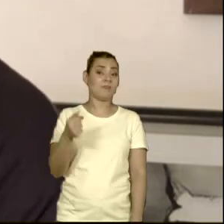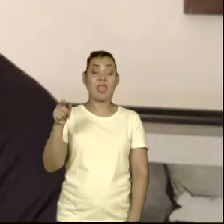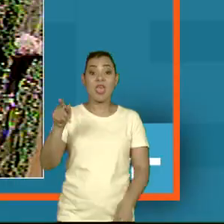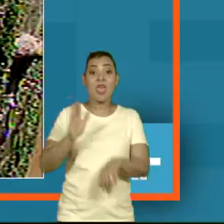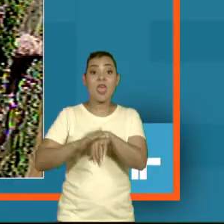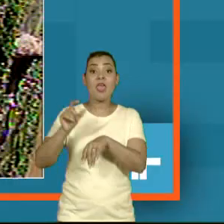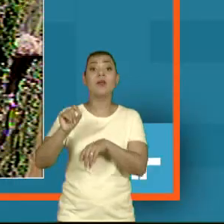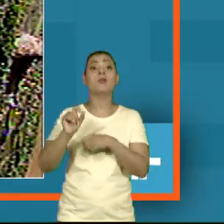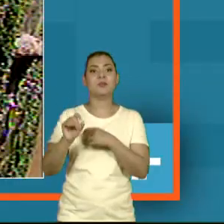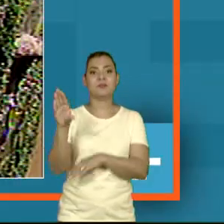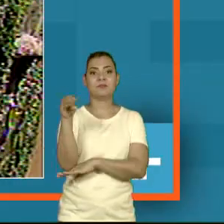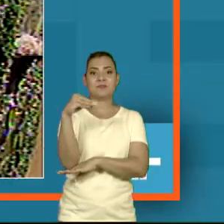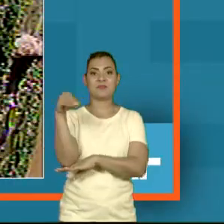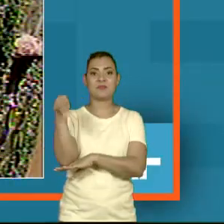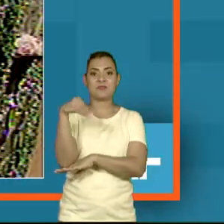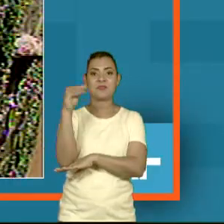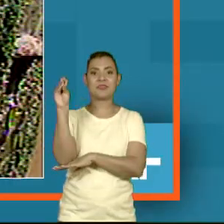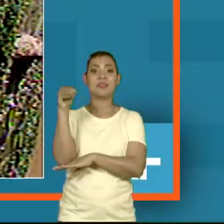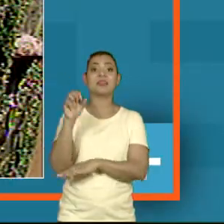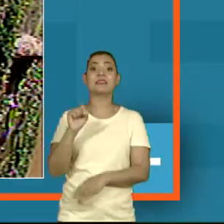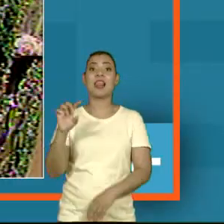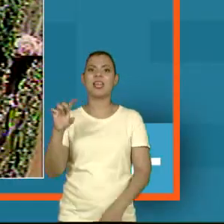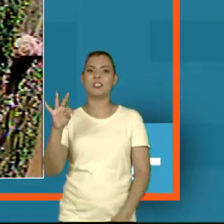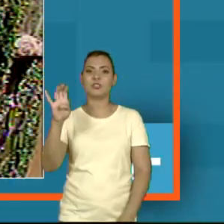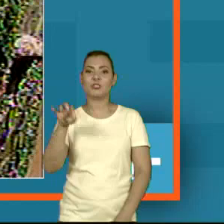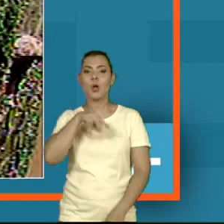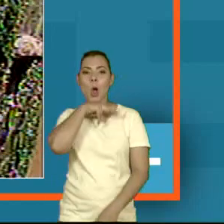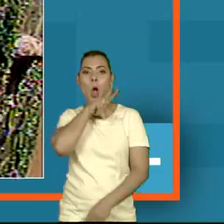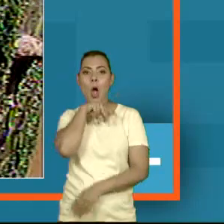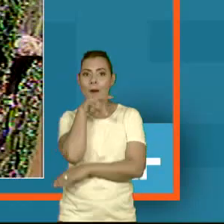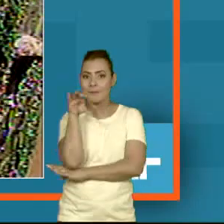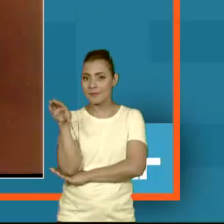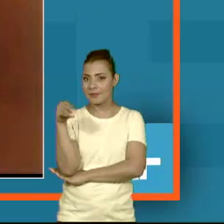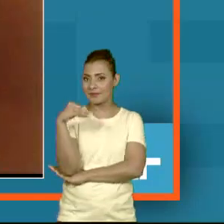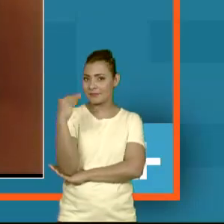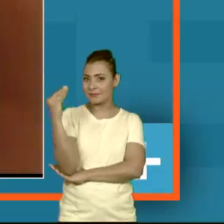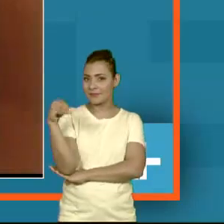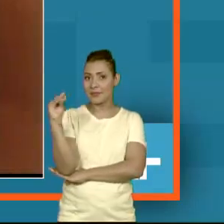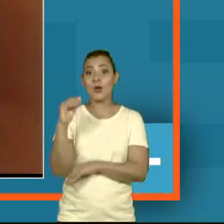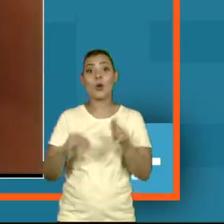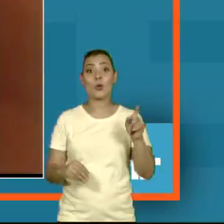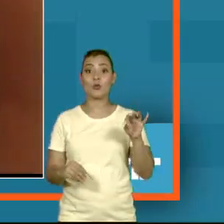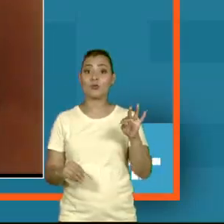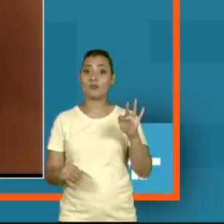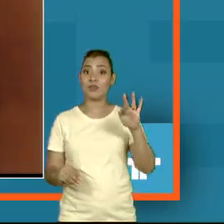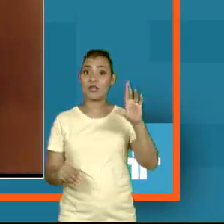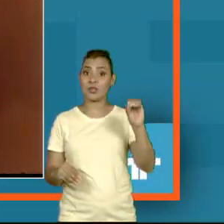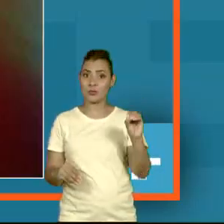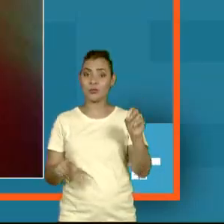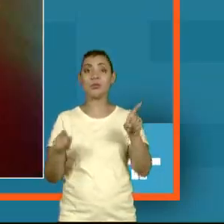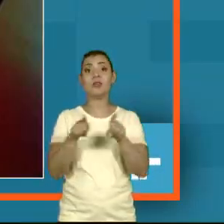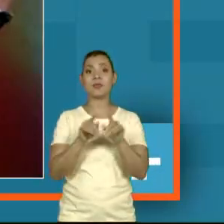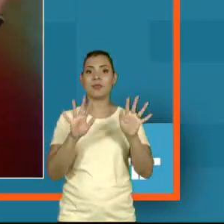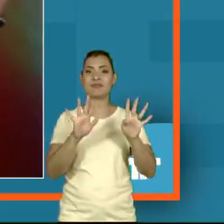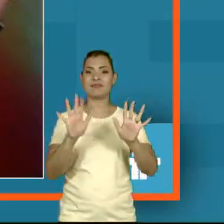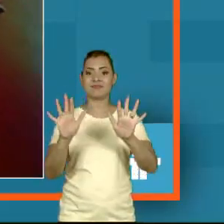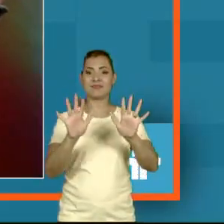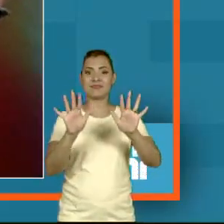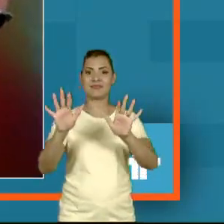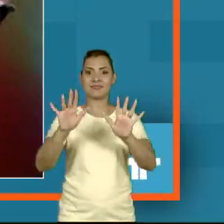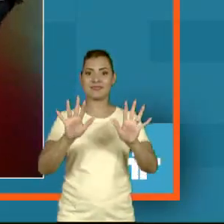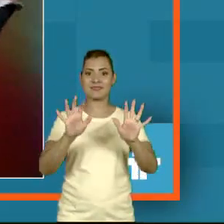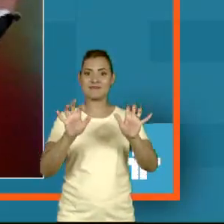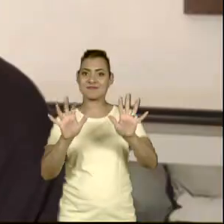vida à Celeste, né? Ao Celeste, ao Godofredo e ao Furabolos, tá?